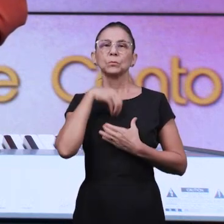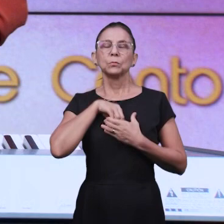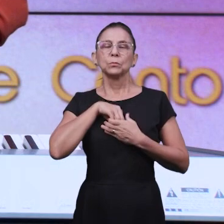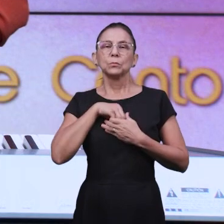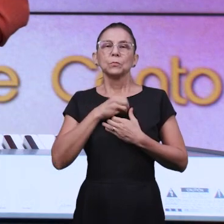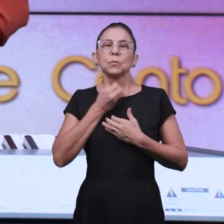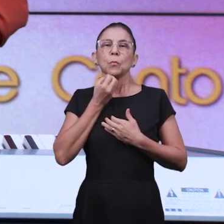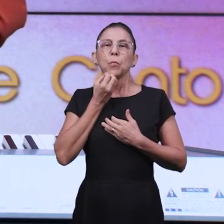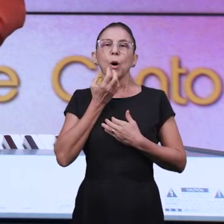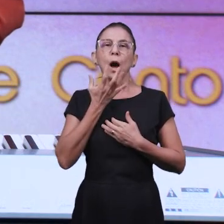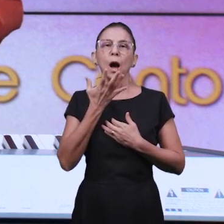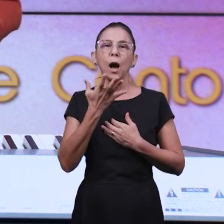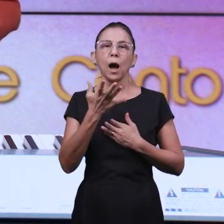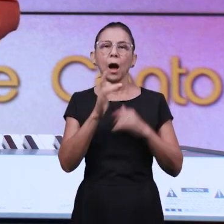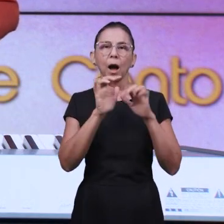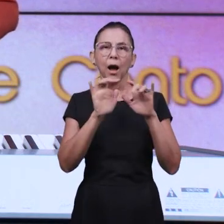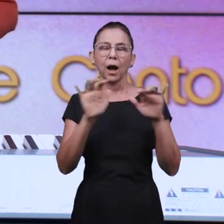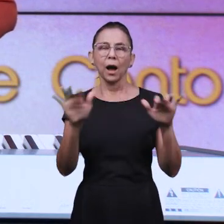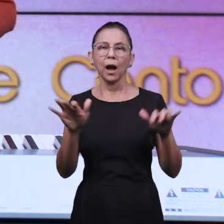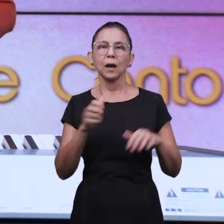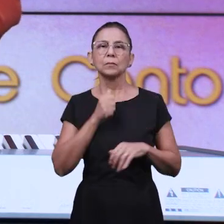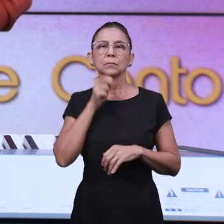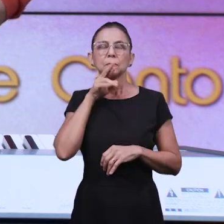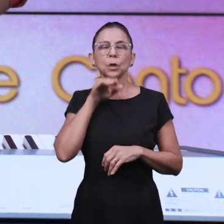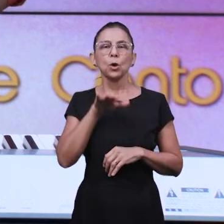e solta.